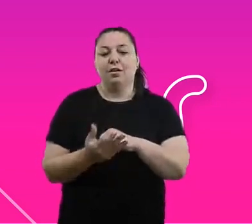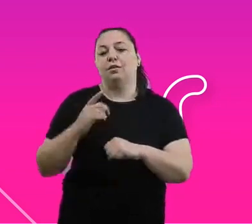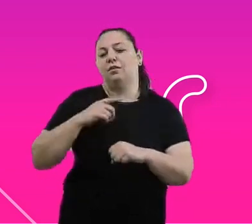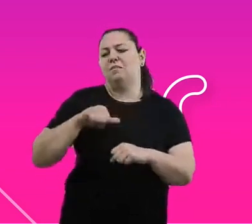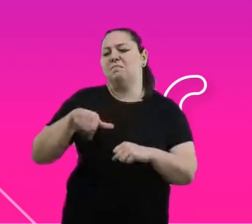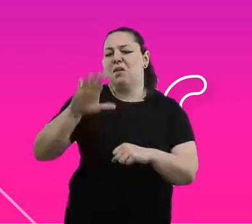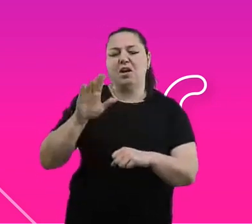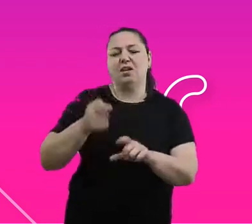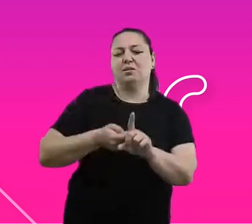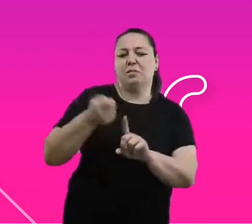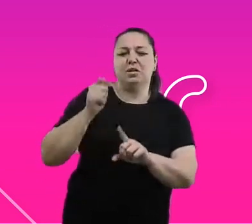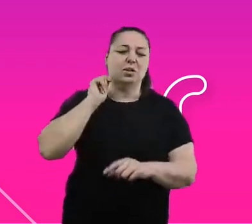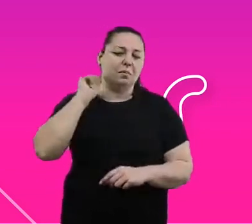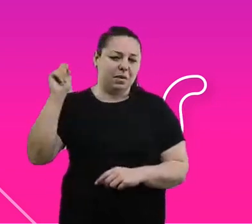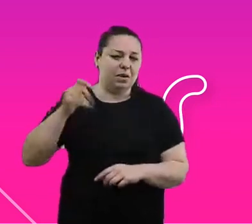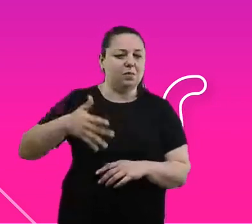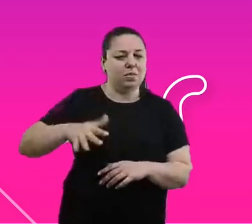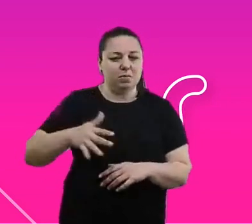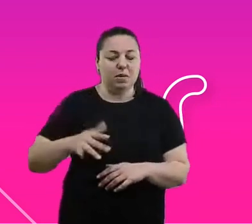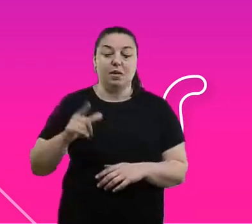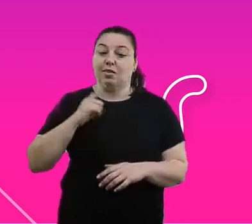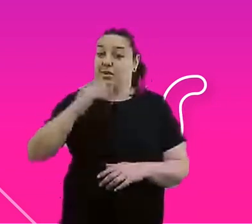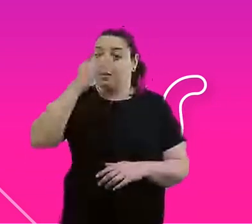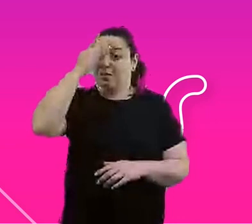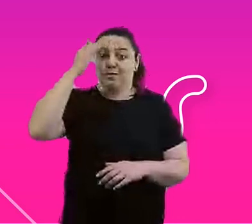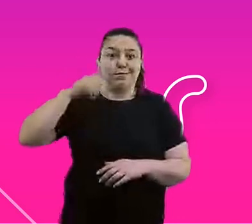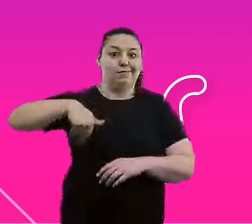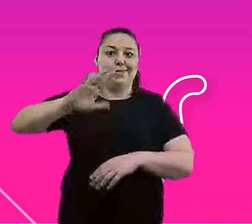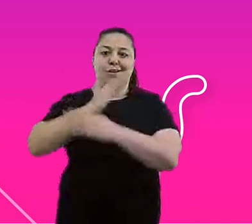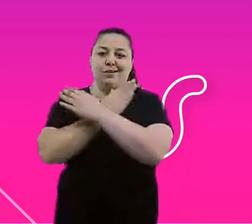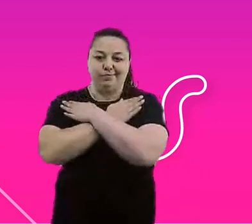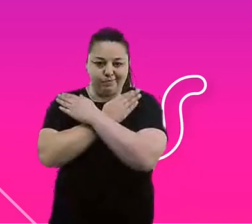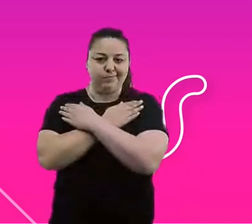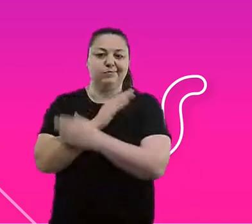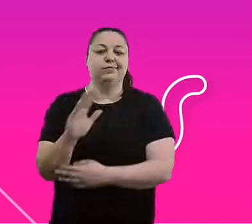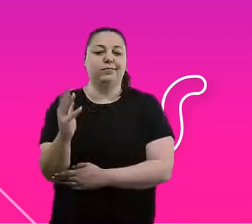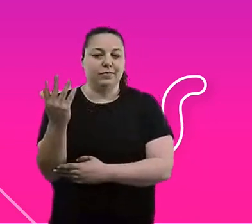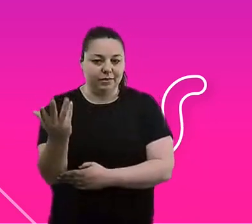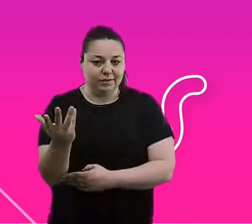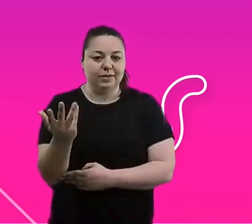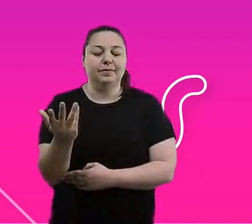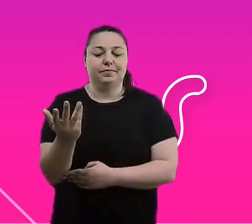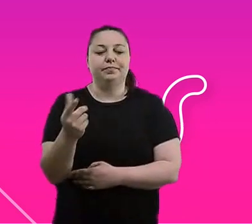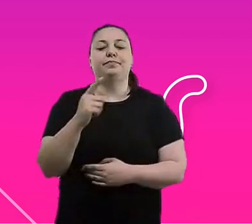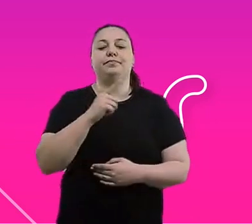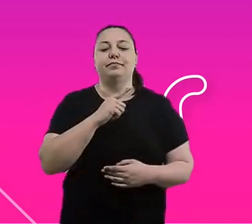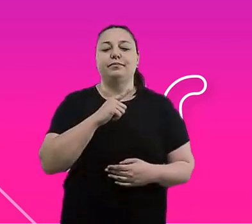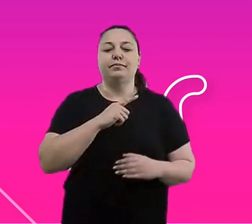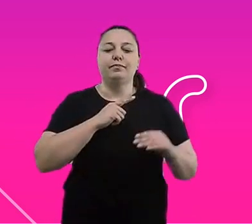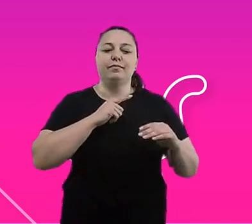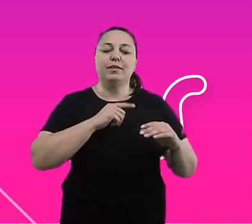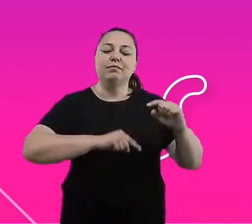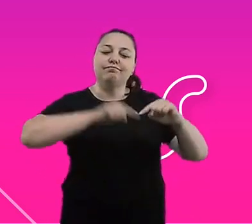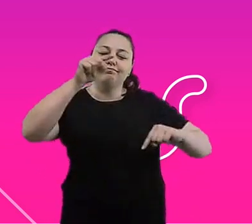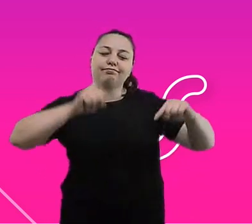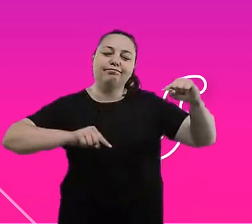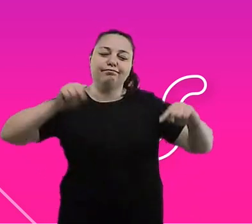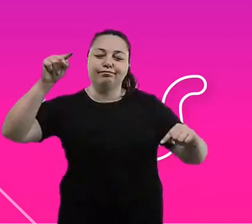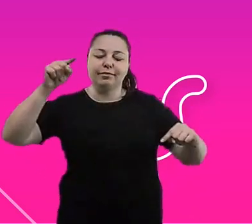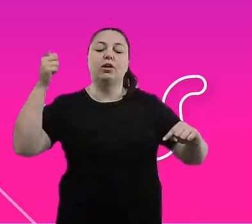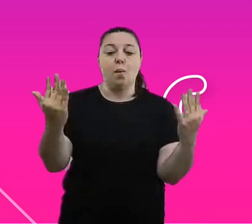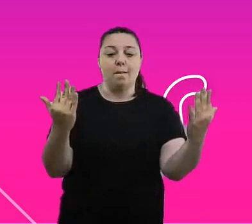podemos filtrar aqui para o subsetor também e observar que durante a crise do Covid-19, o comércio foi o setor da economia que mais sofreu, no